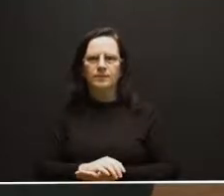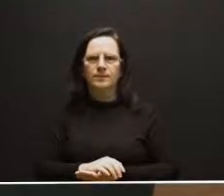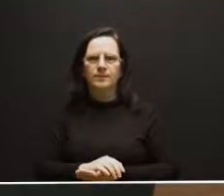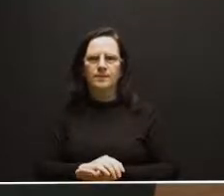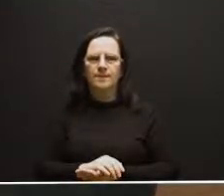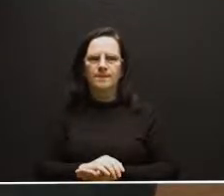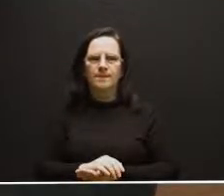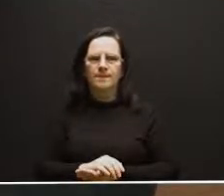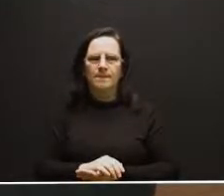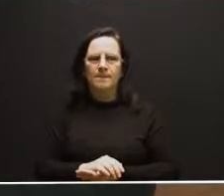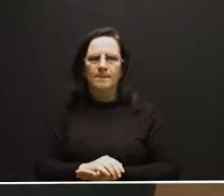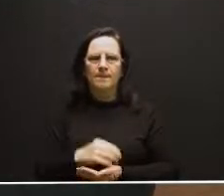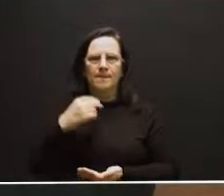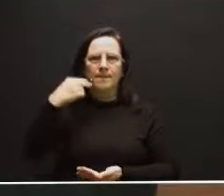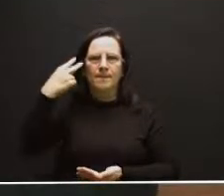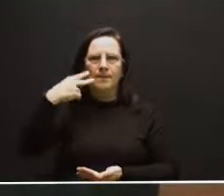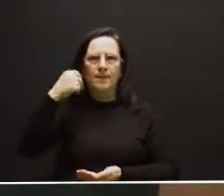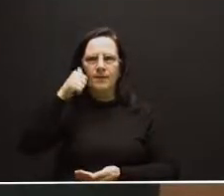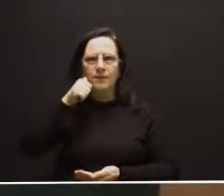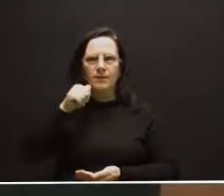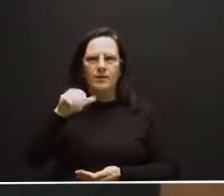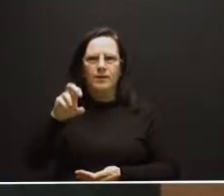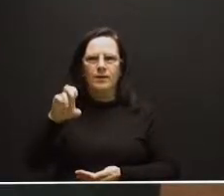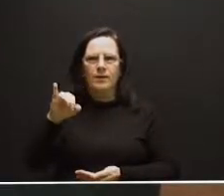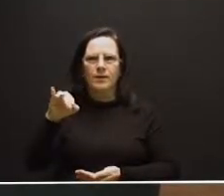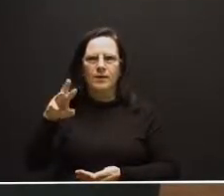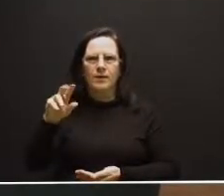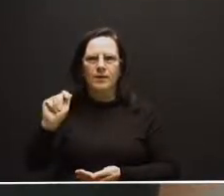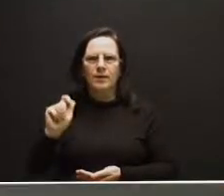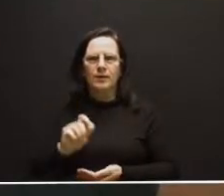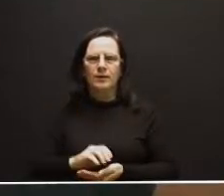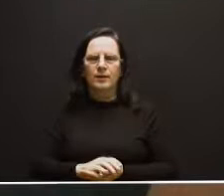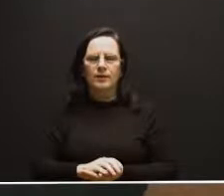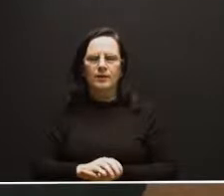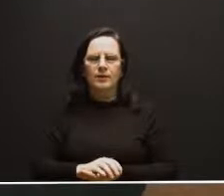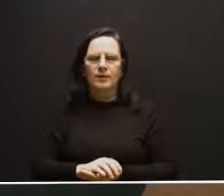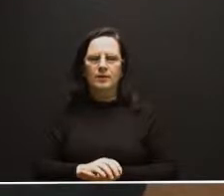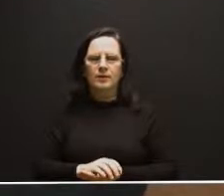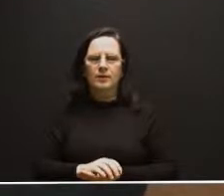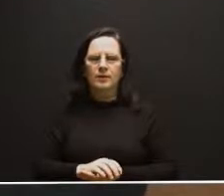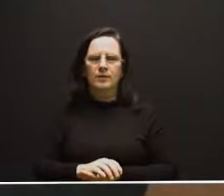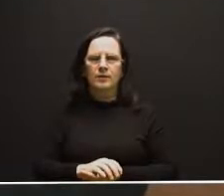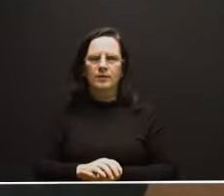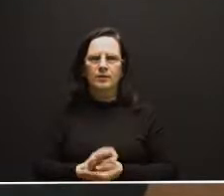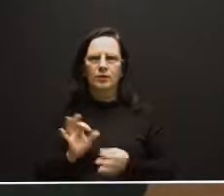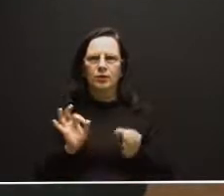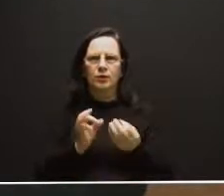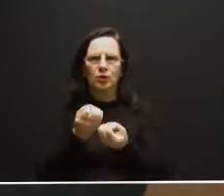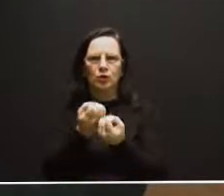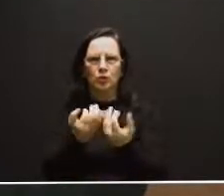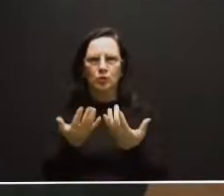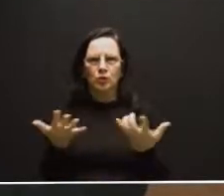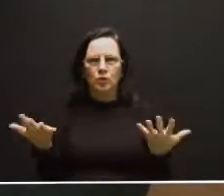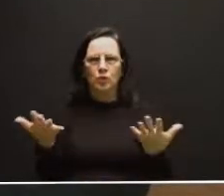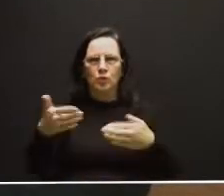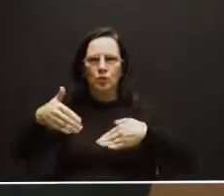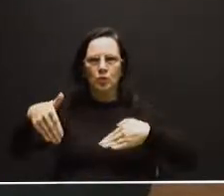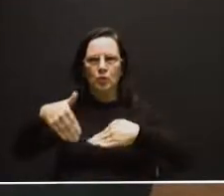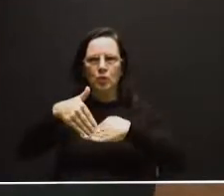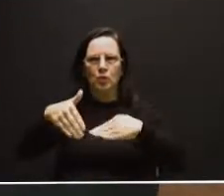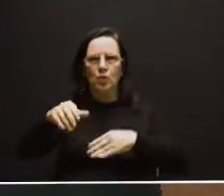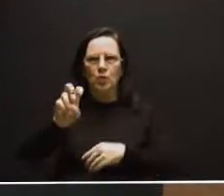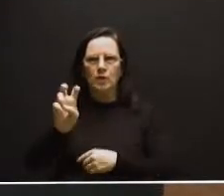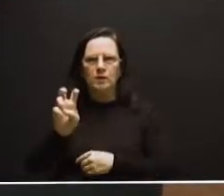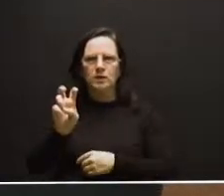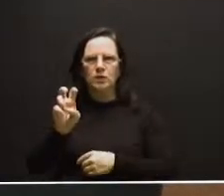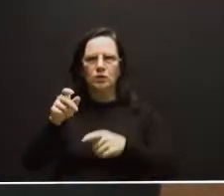a vereadora érica verçosa manutenção no leito carroçável da rua 5